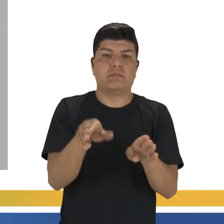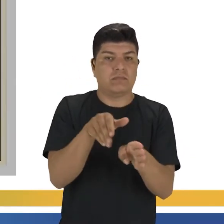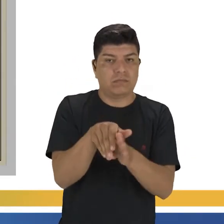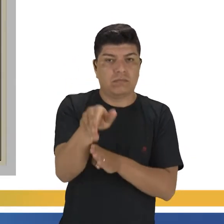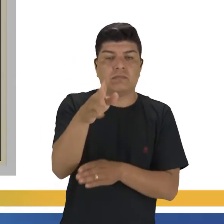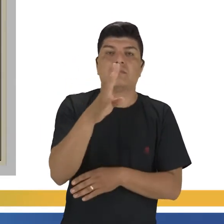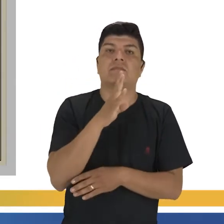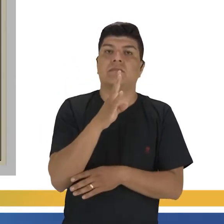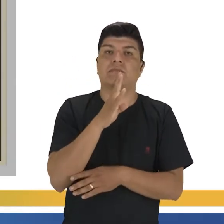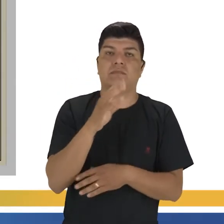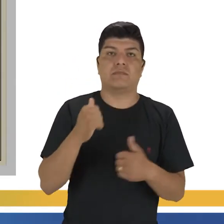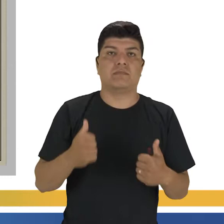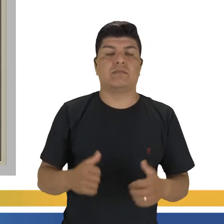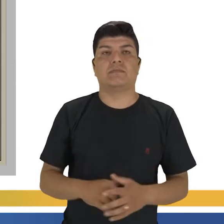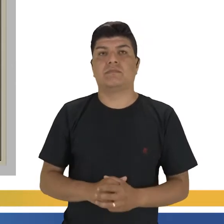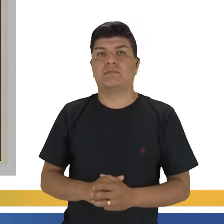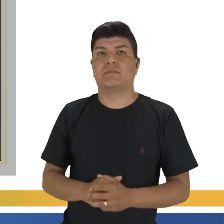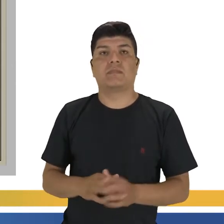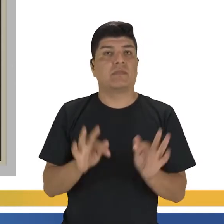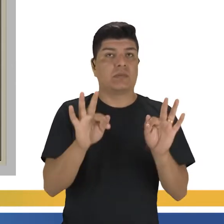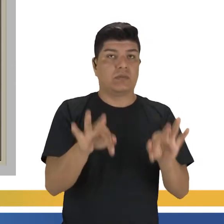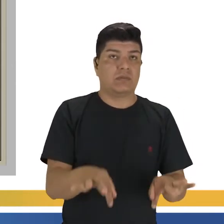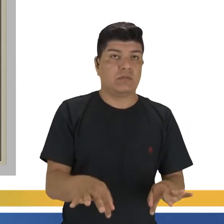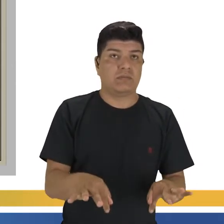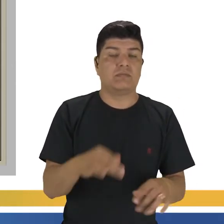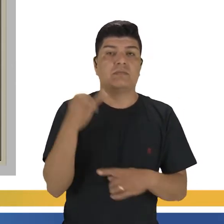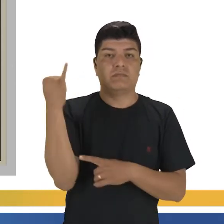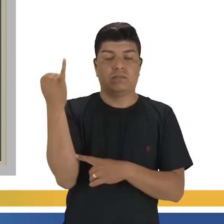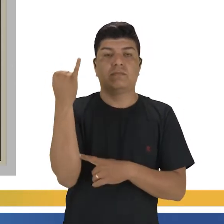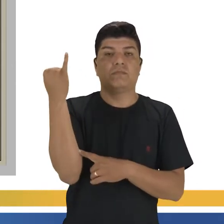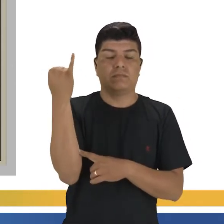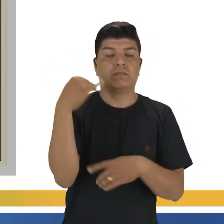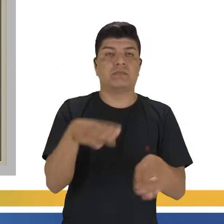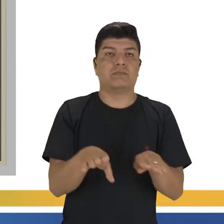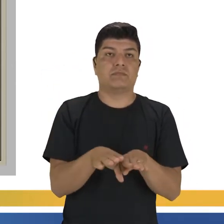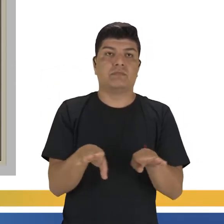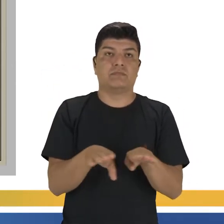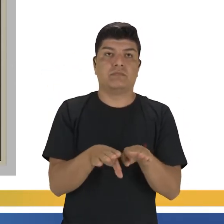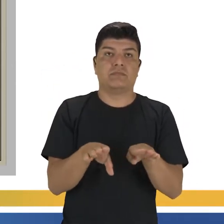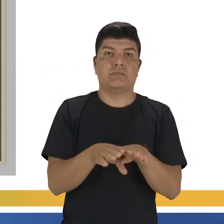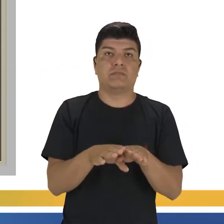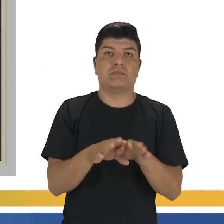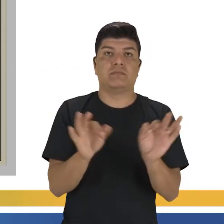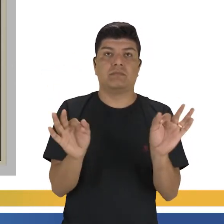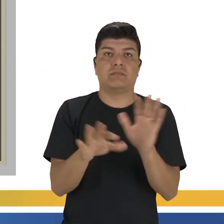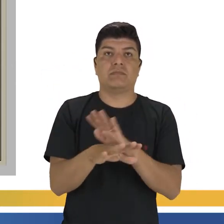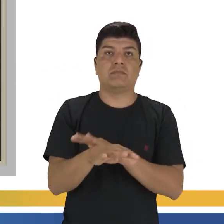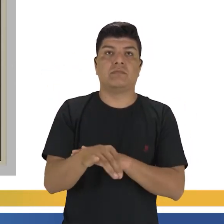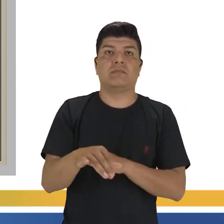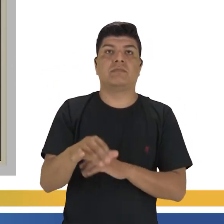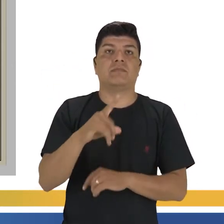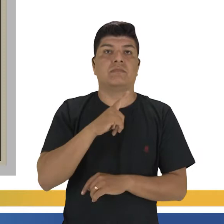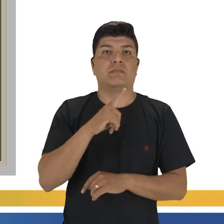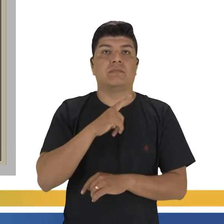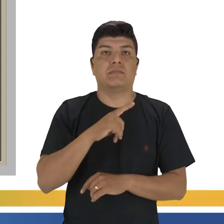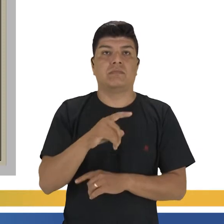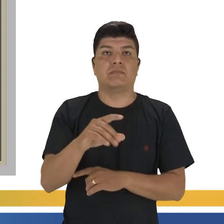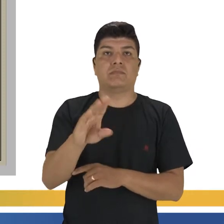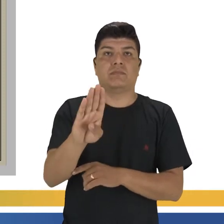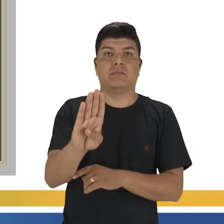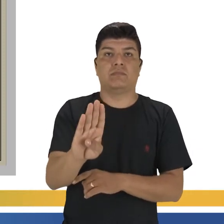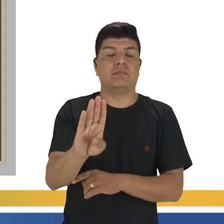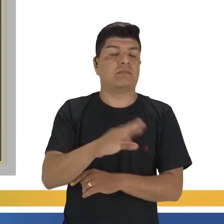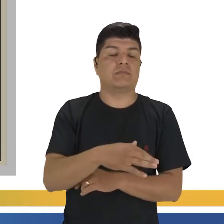possam conhecer. E o último, não menos importante, para fechar essa tríade do romance indianista, nós temos o